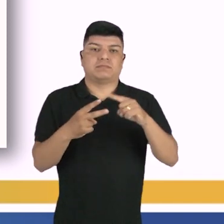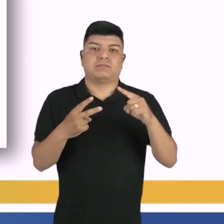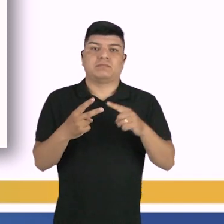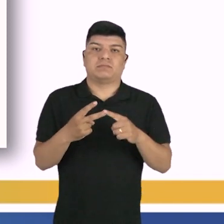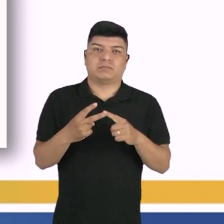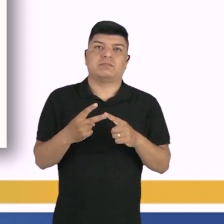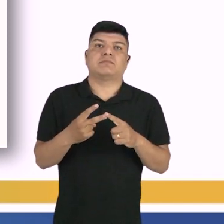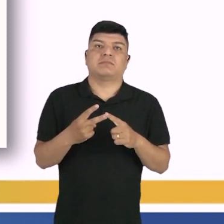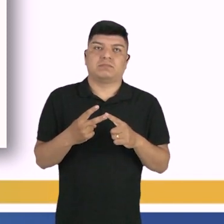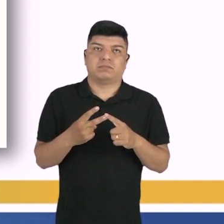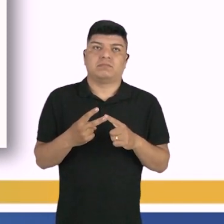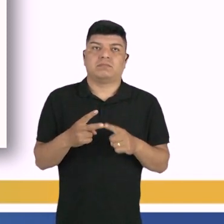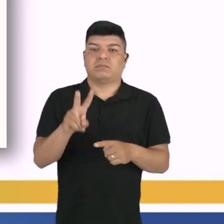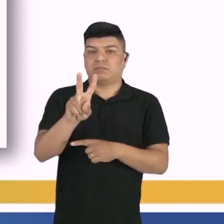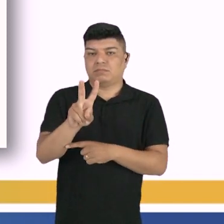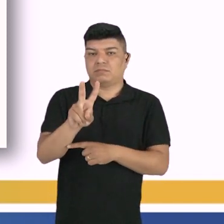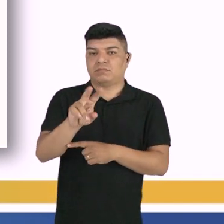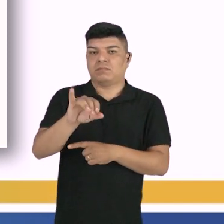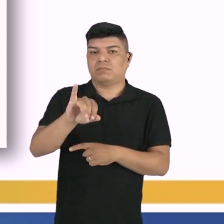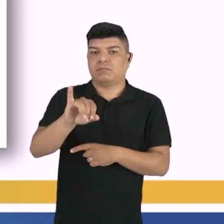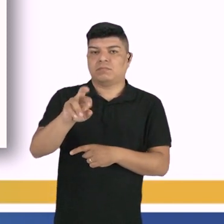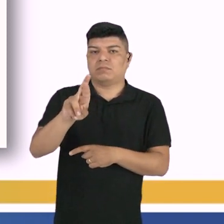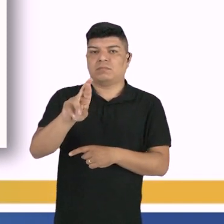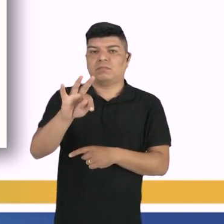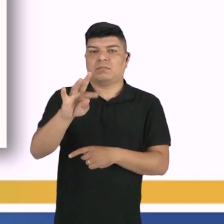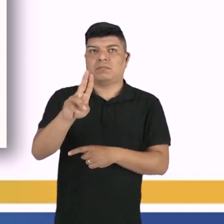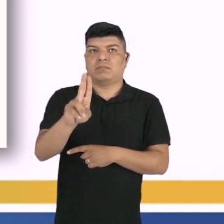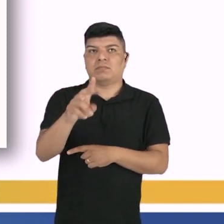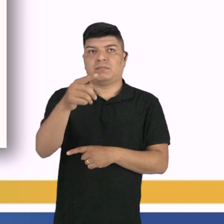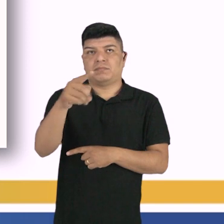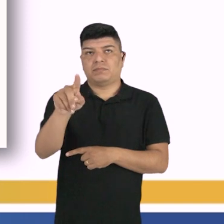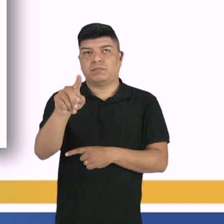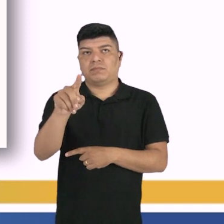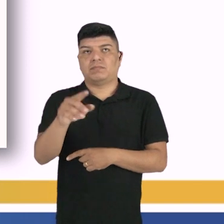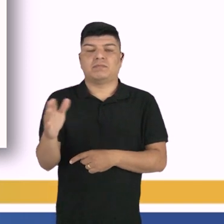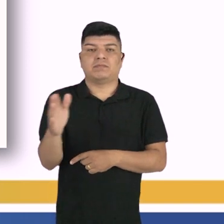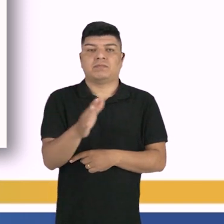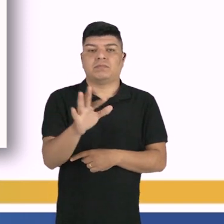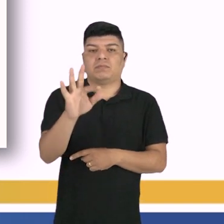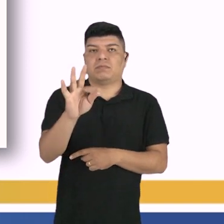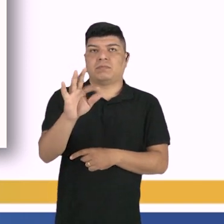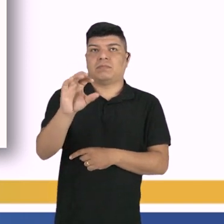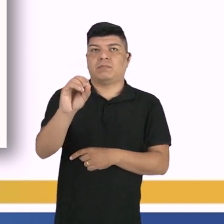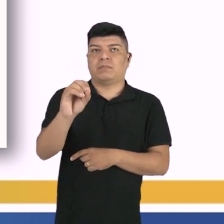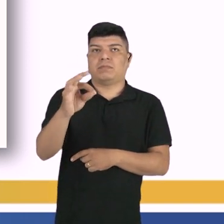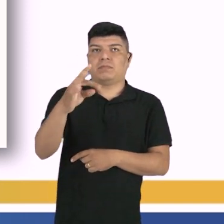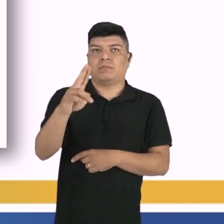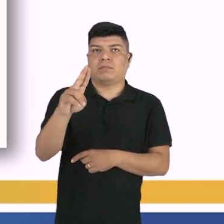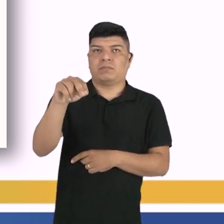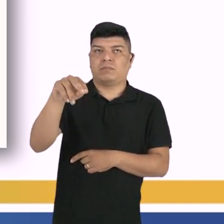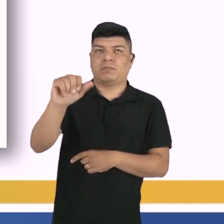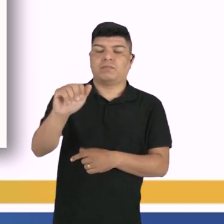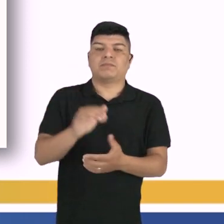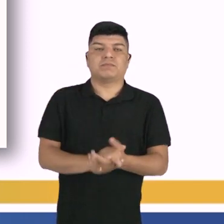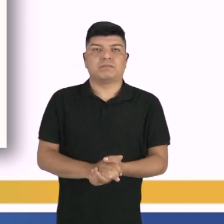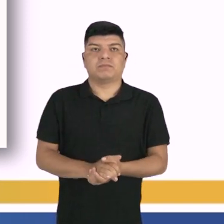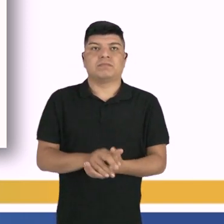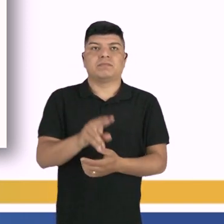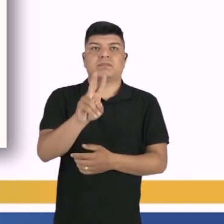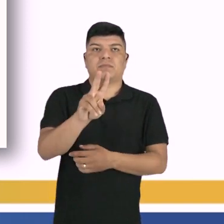algumas questões relacionadas à ética e à moral, segundo a corrente deste teórico. E vocês